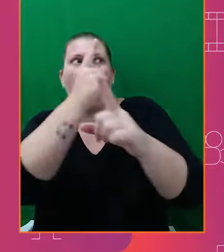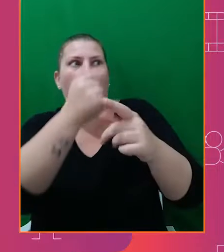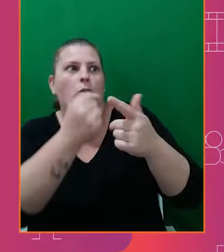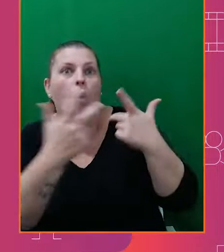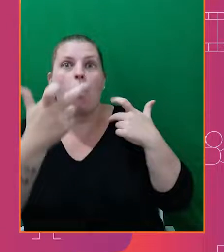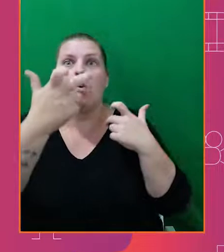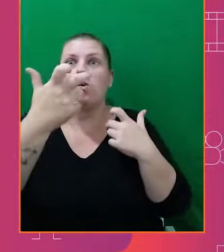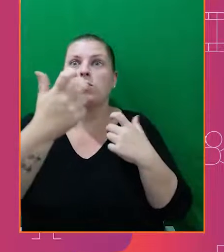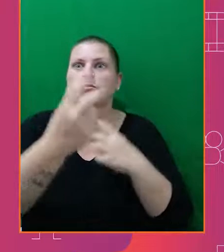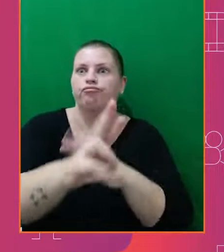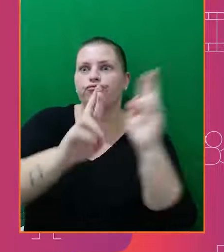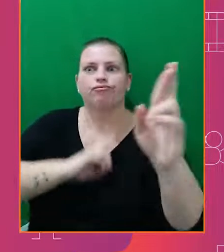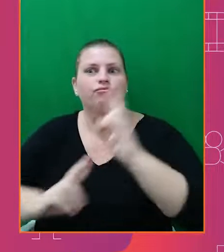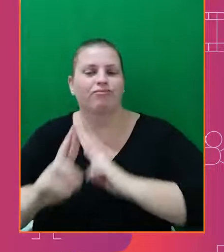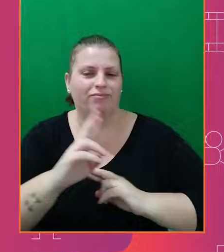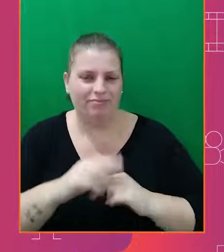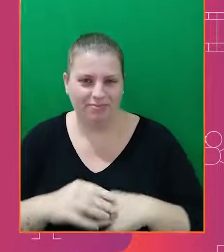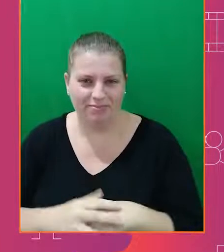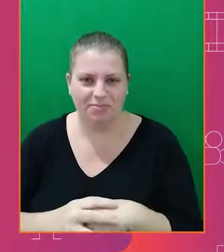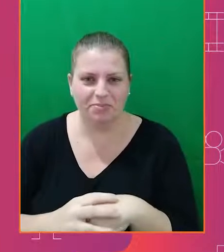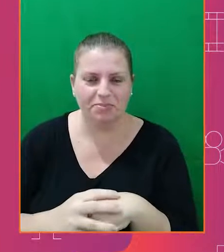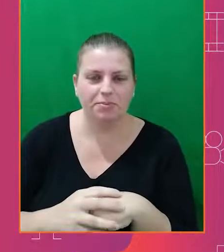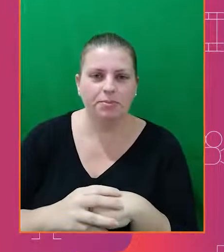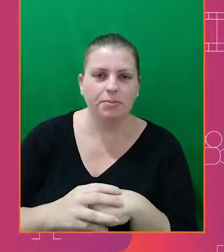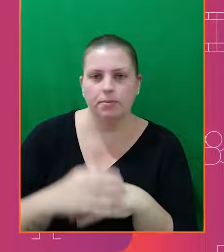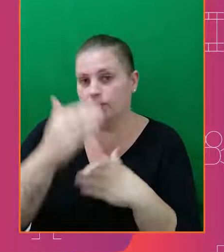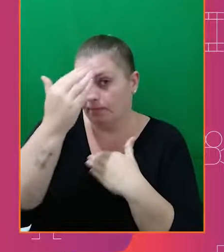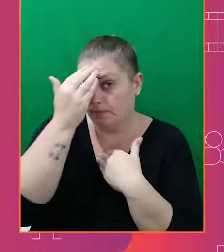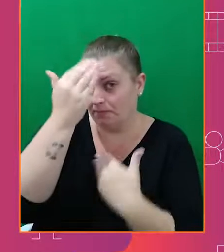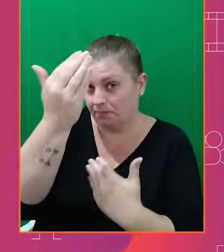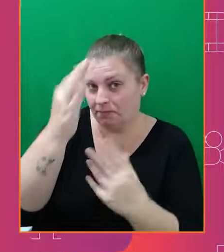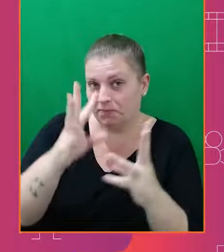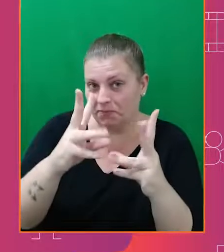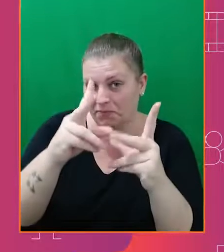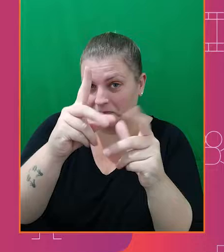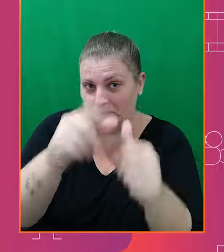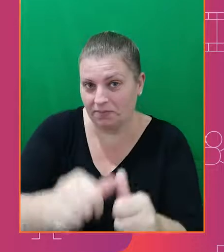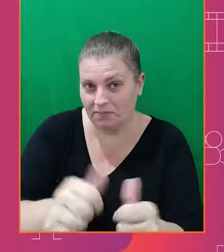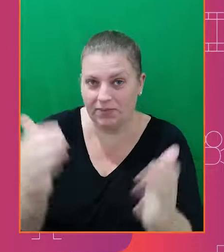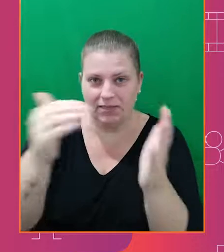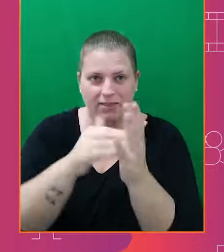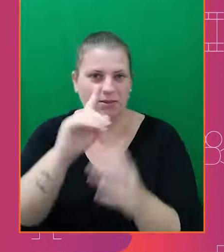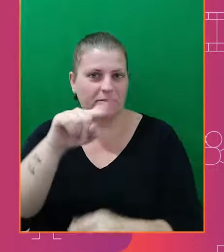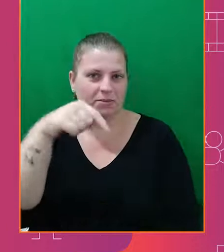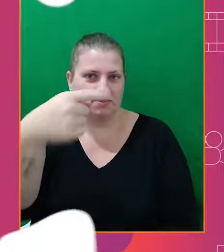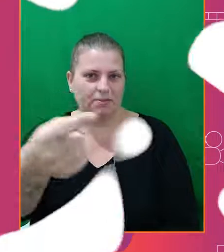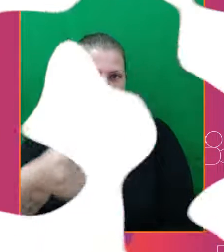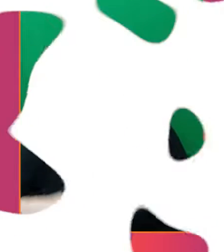E muito obrigado a todas, todos e todes. Até a próxima.